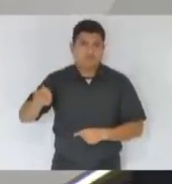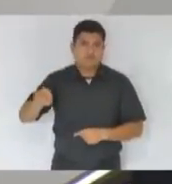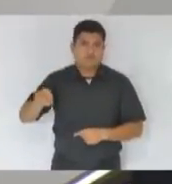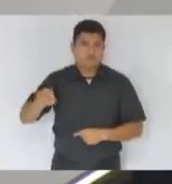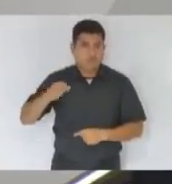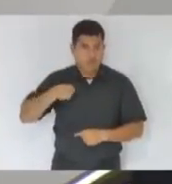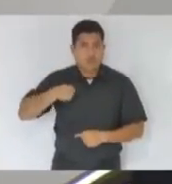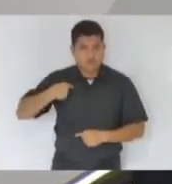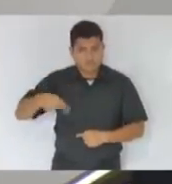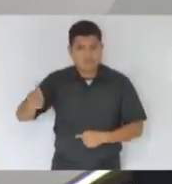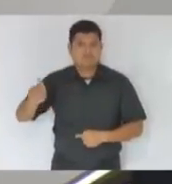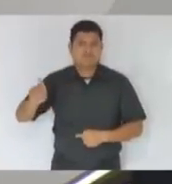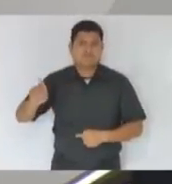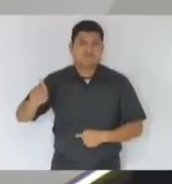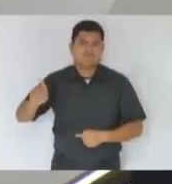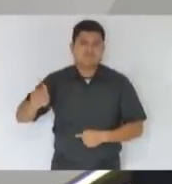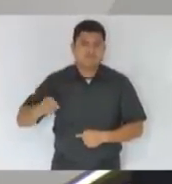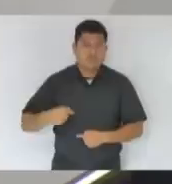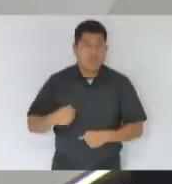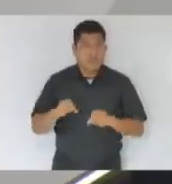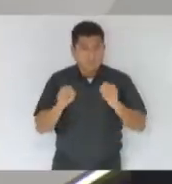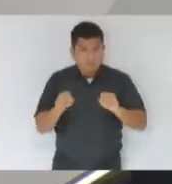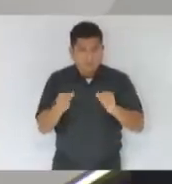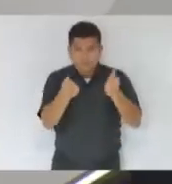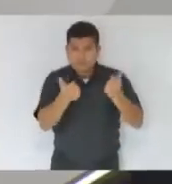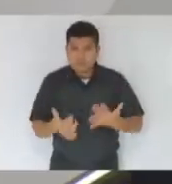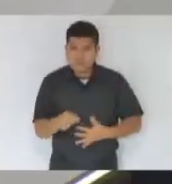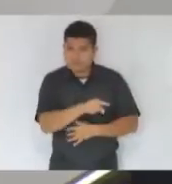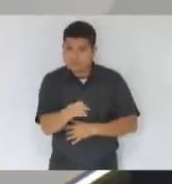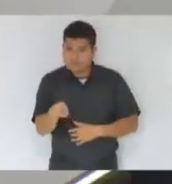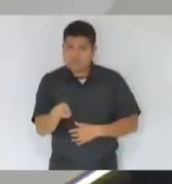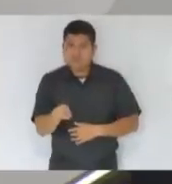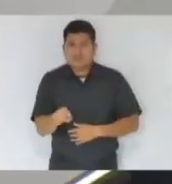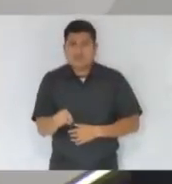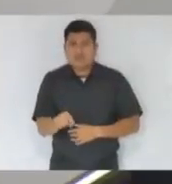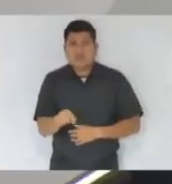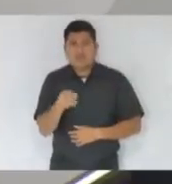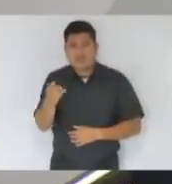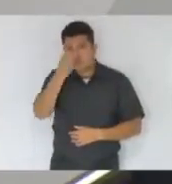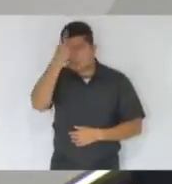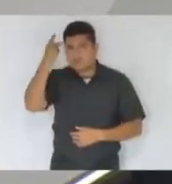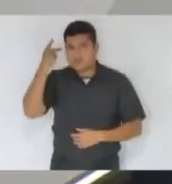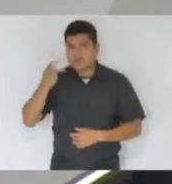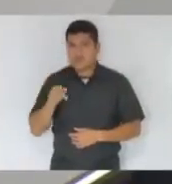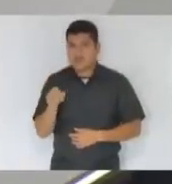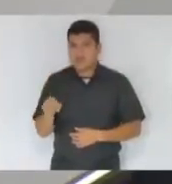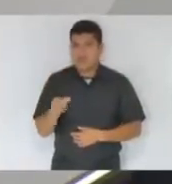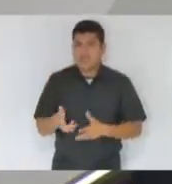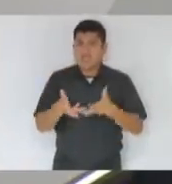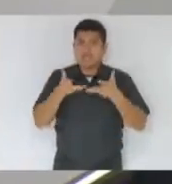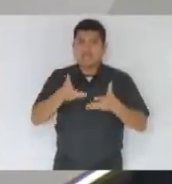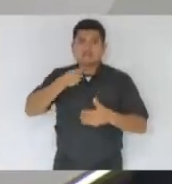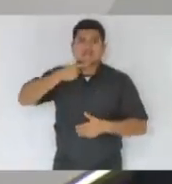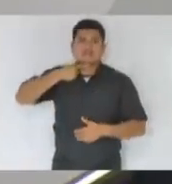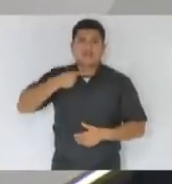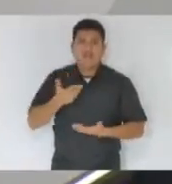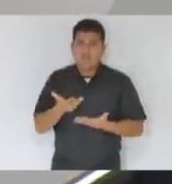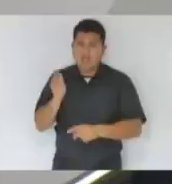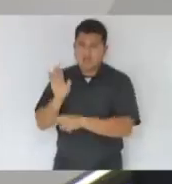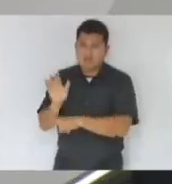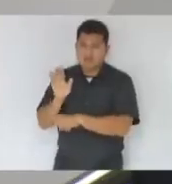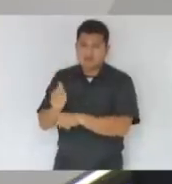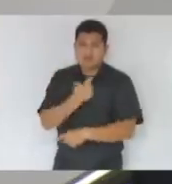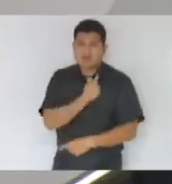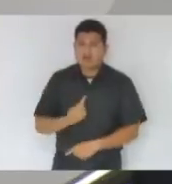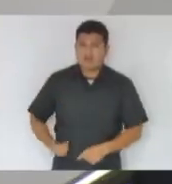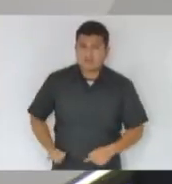lá. E posso dizer para vocês que são pessoas que estão querendo ajudar o senhor governador